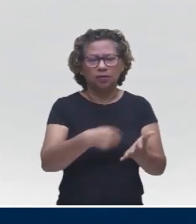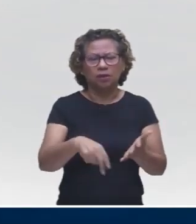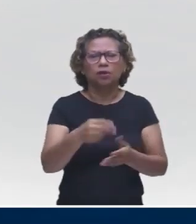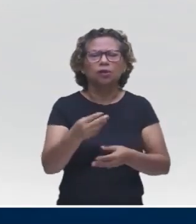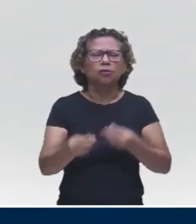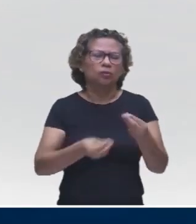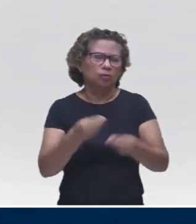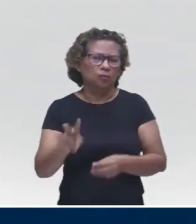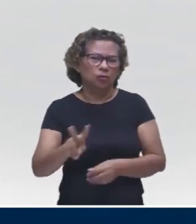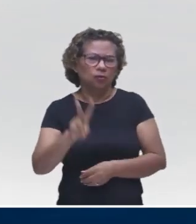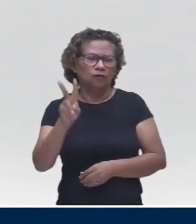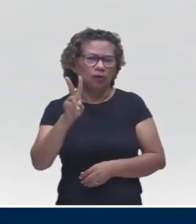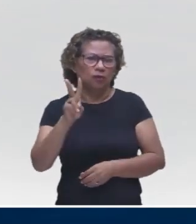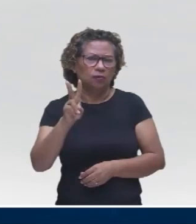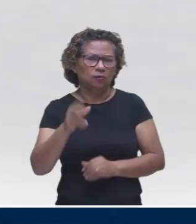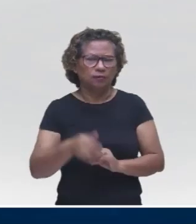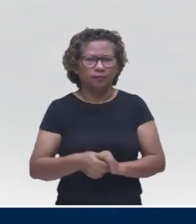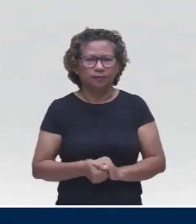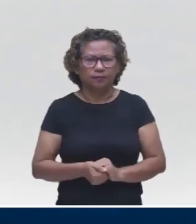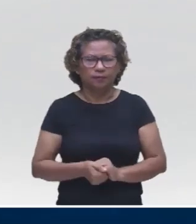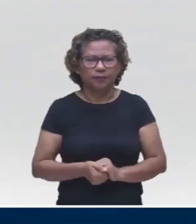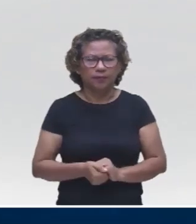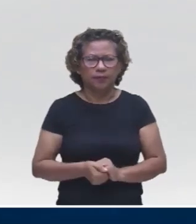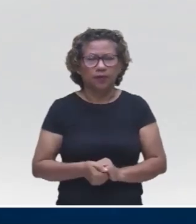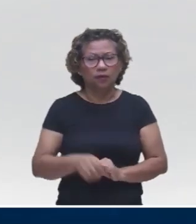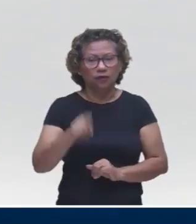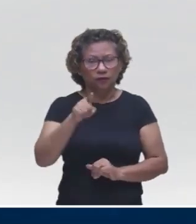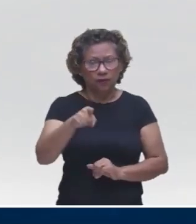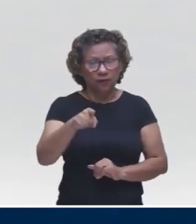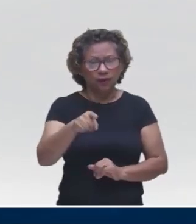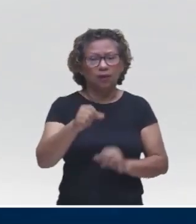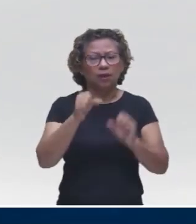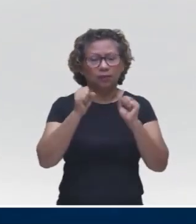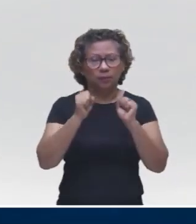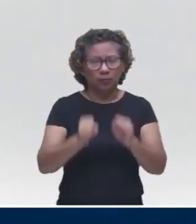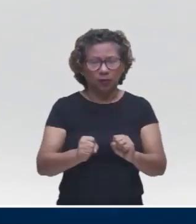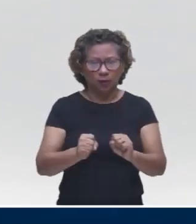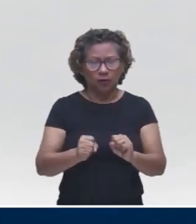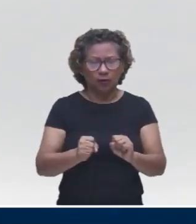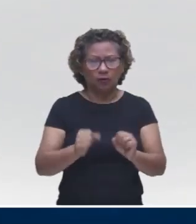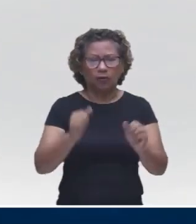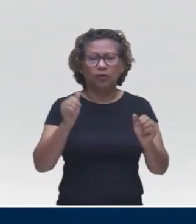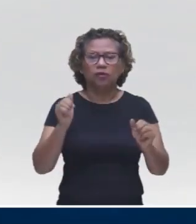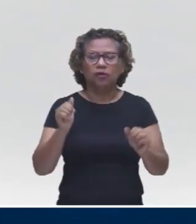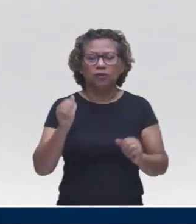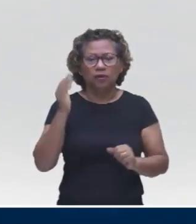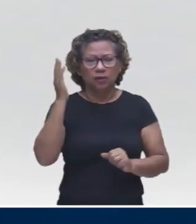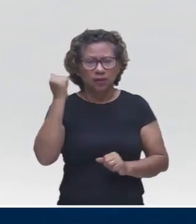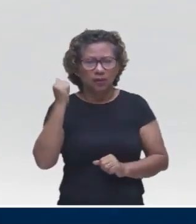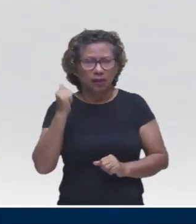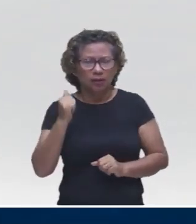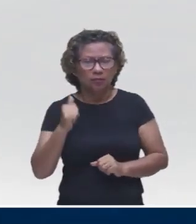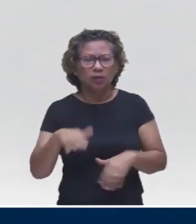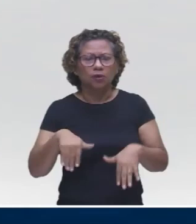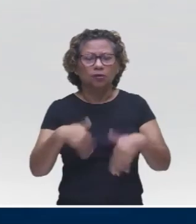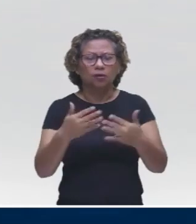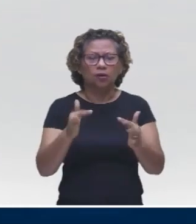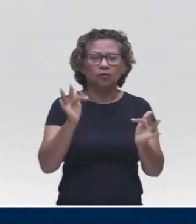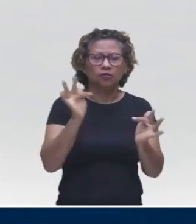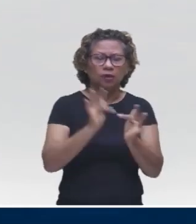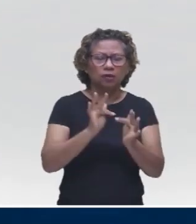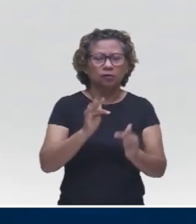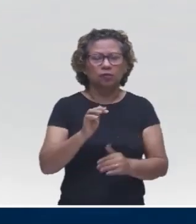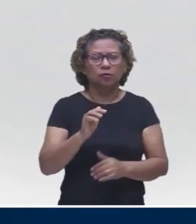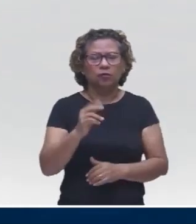valores? Aí é o seguinte, você pode pegar a função e estabelecer dois valores. Por